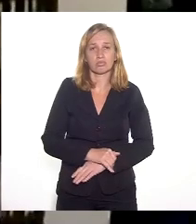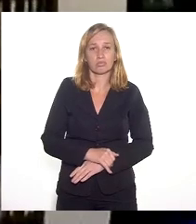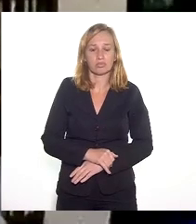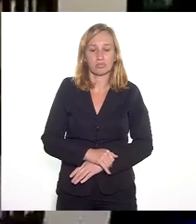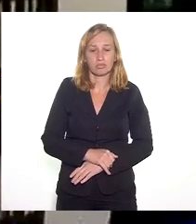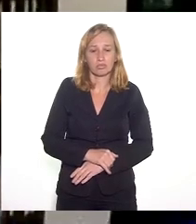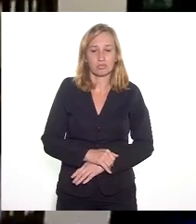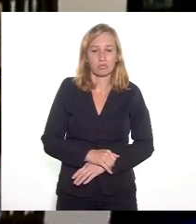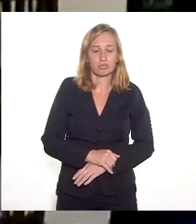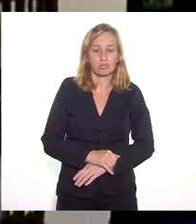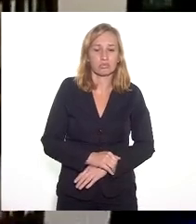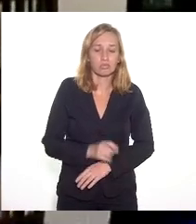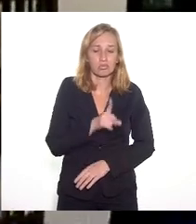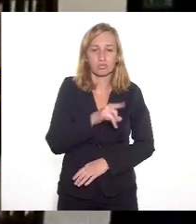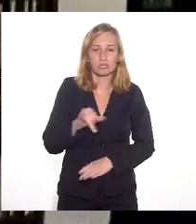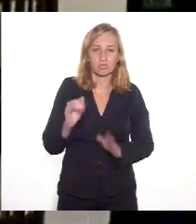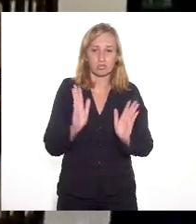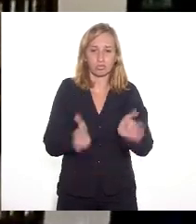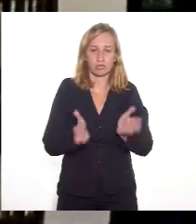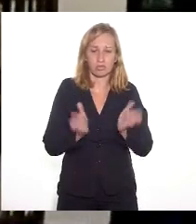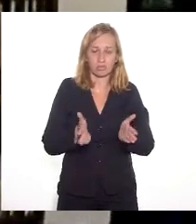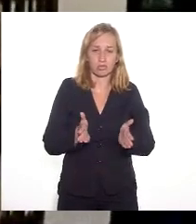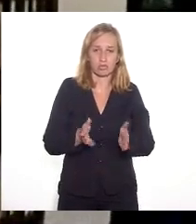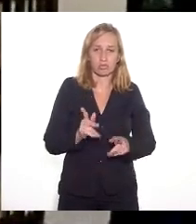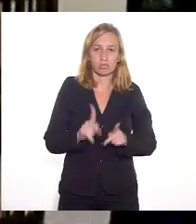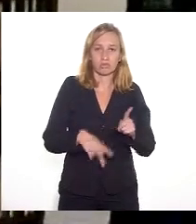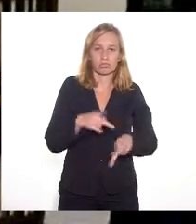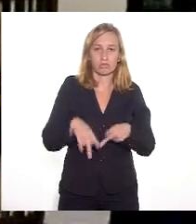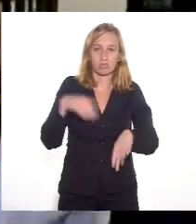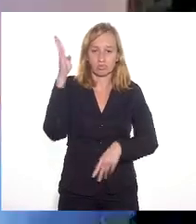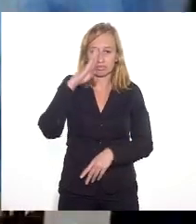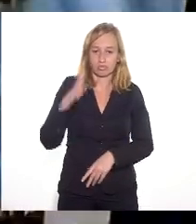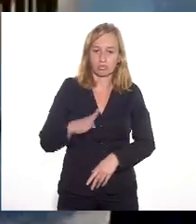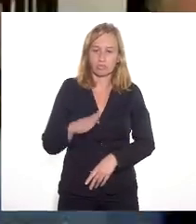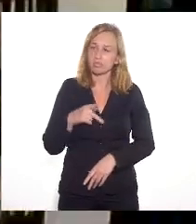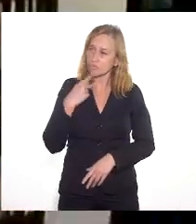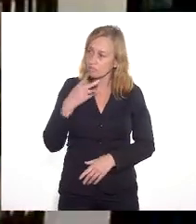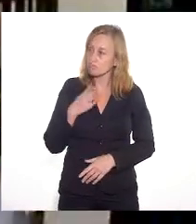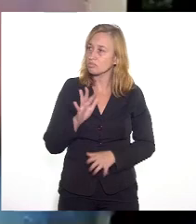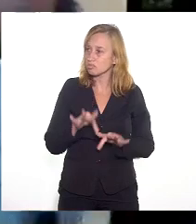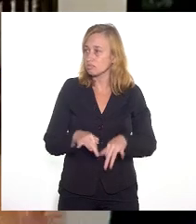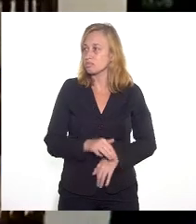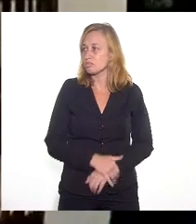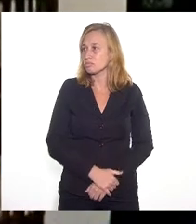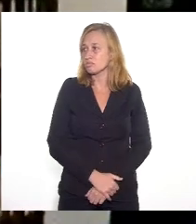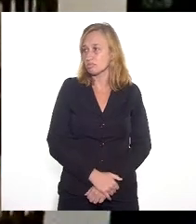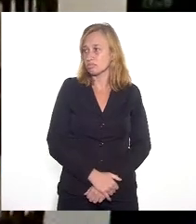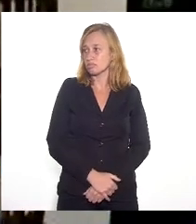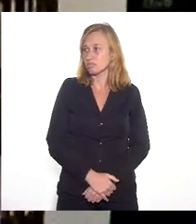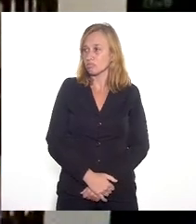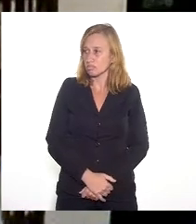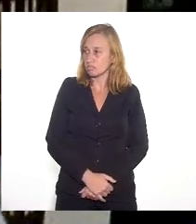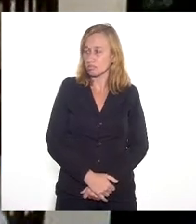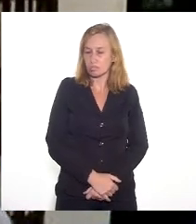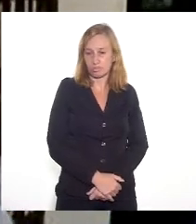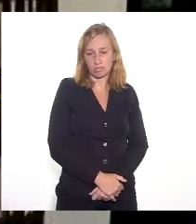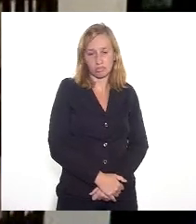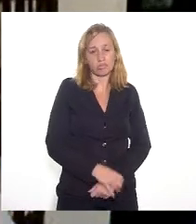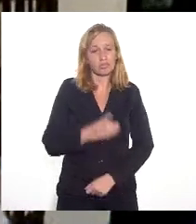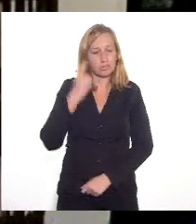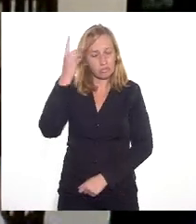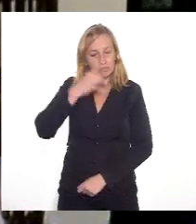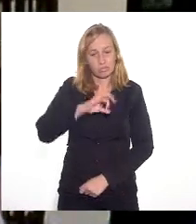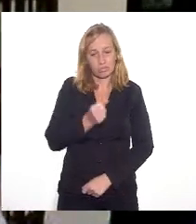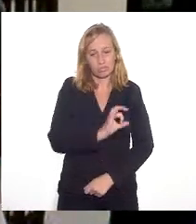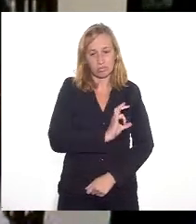submetido nos dias atuais a população brasileira. Eram essas considerações que eu gostaria de fazer inicialmente, nobre deputada